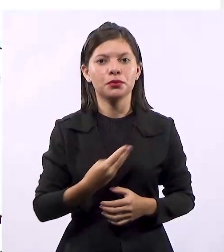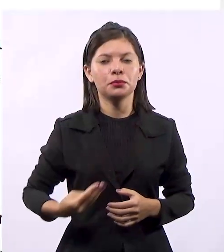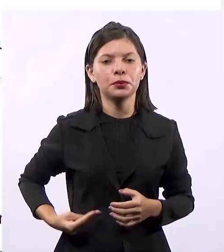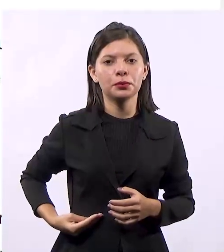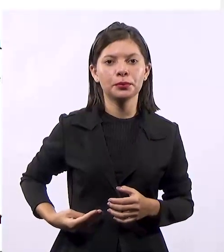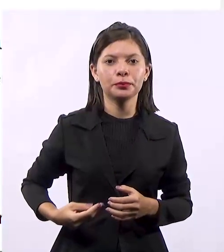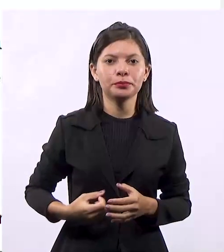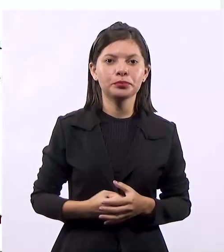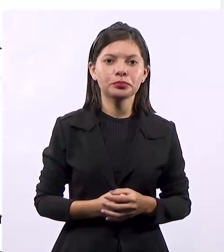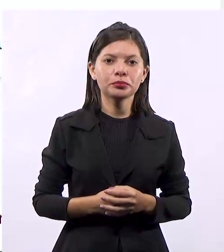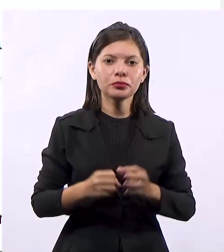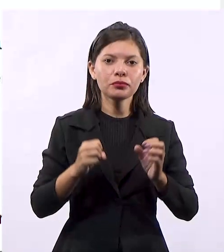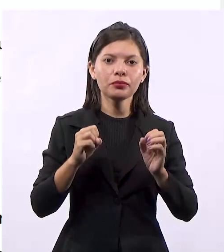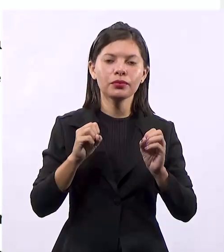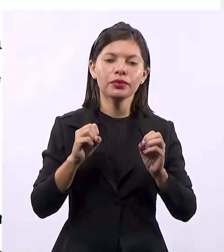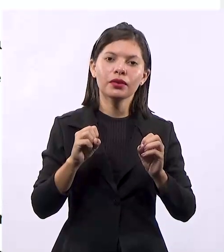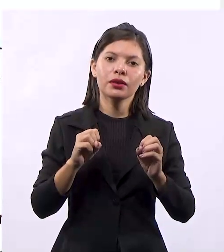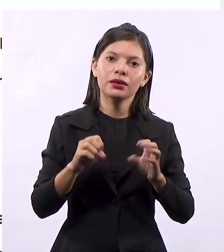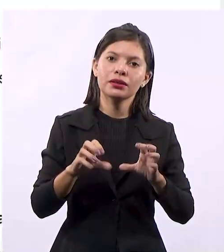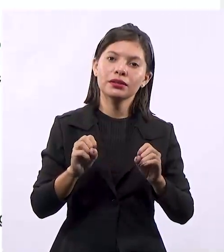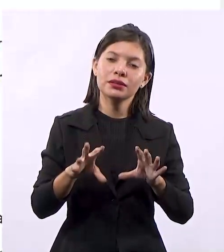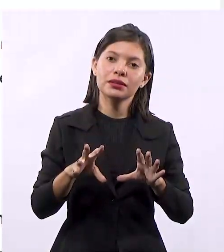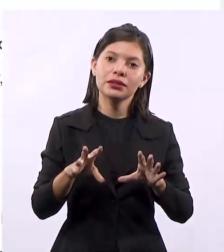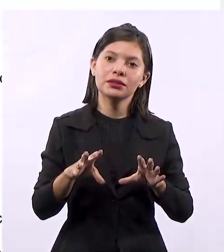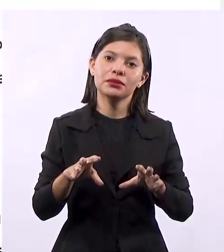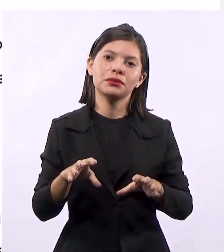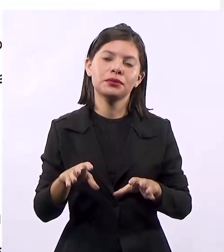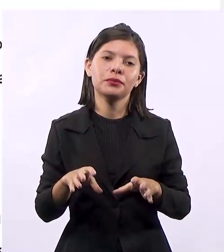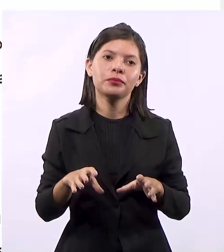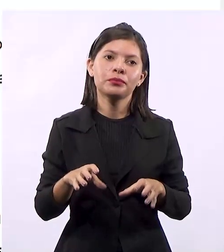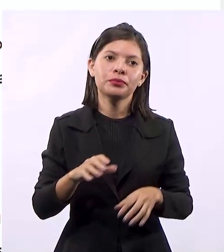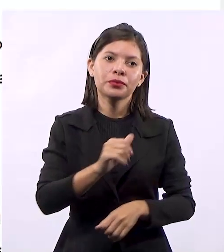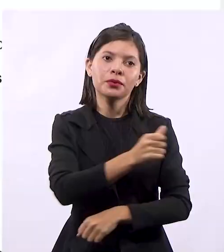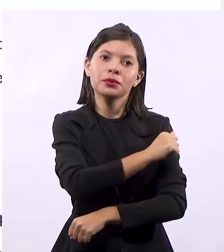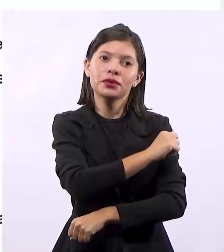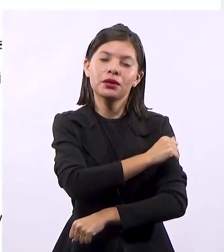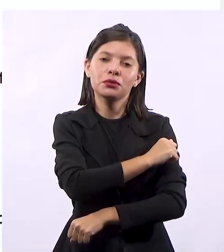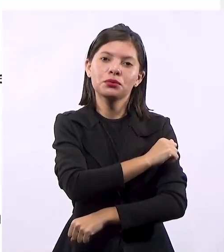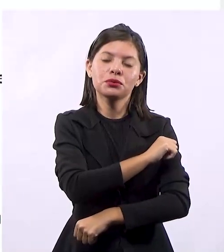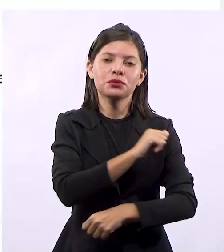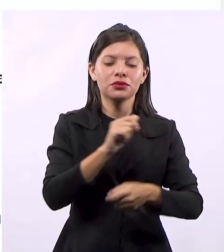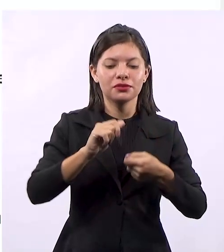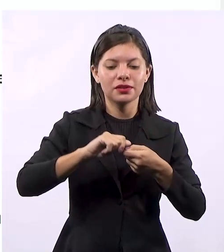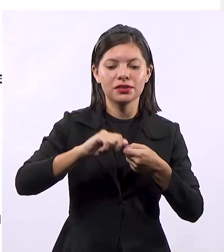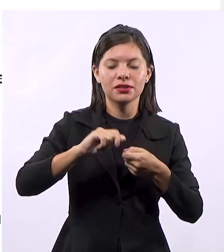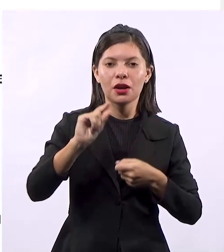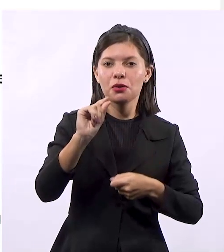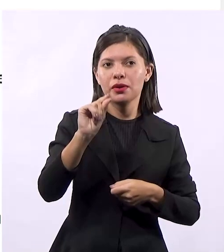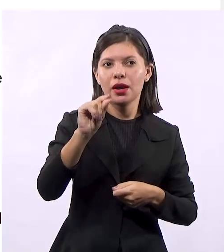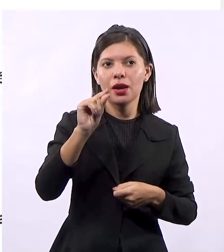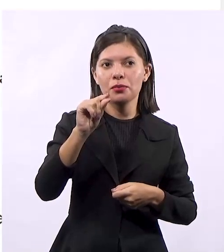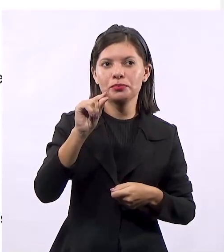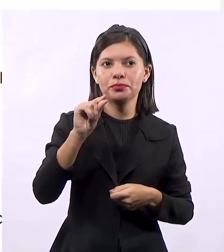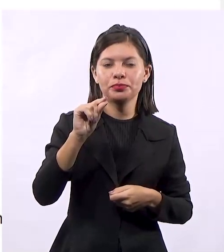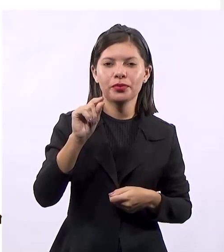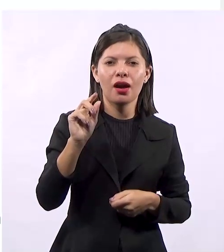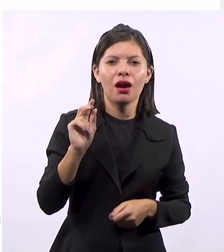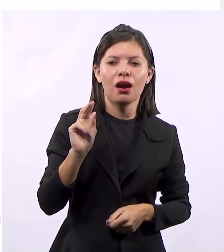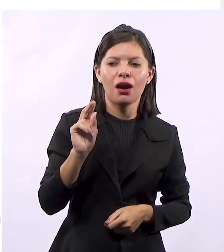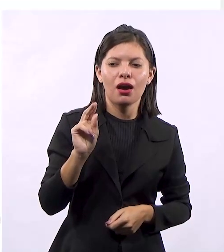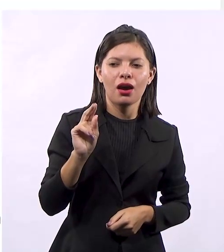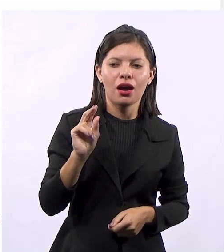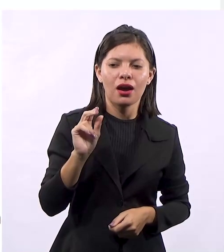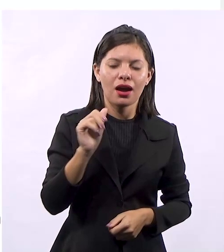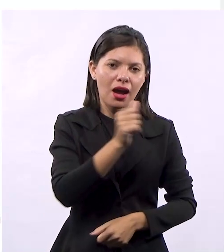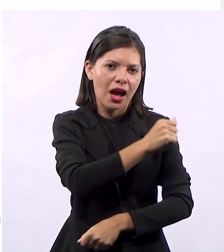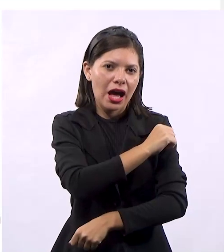compete ao poder público recensear os educandos do ensino fundamental, fazendo-lhes a chamada e zelar junto aos pais